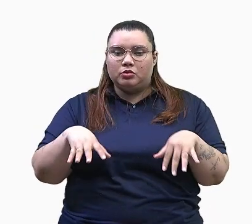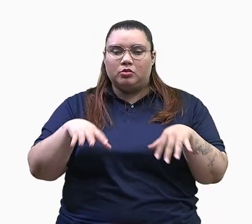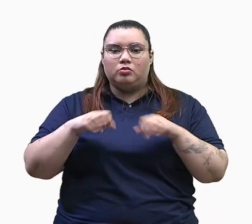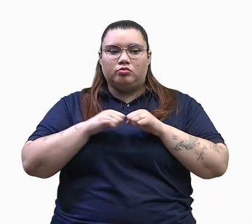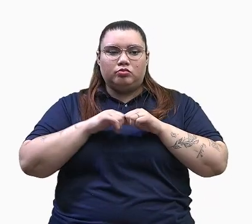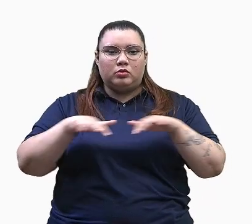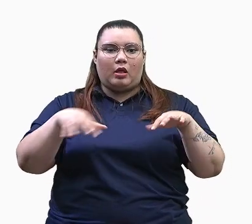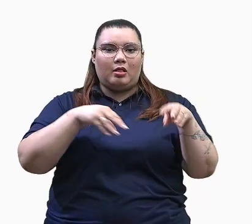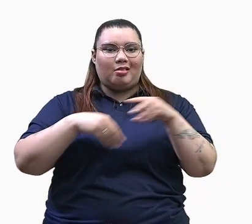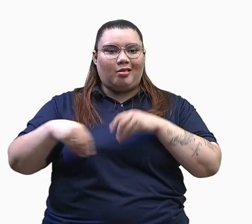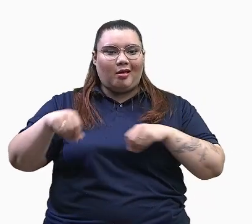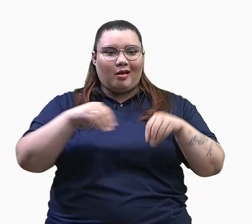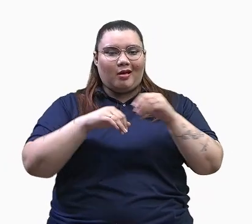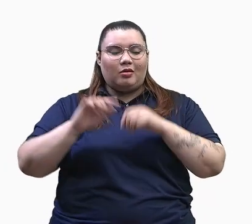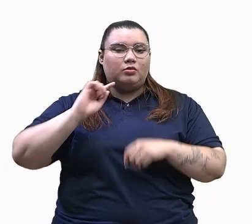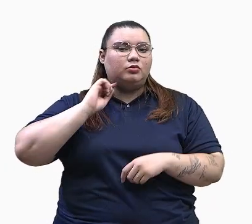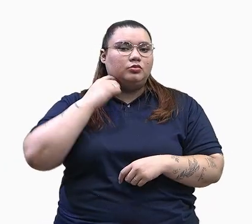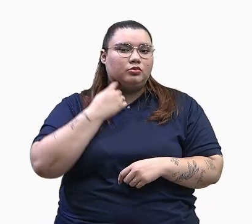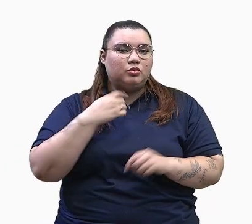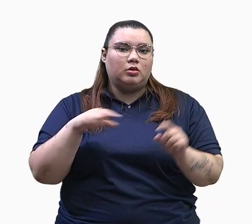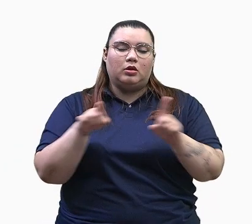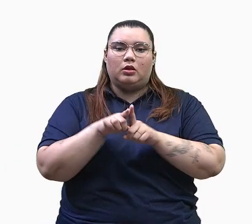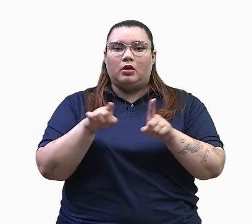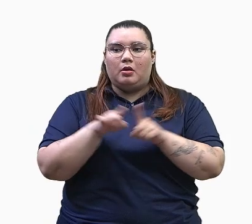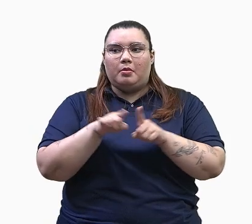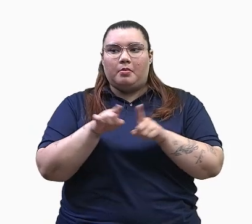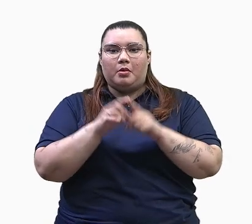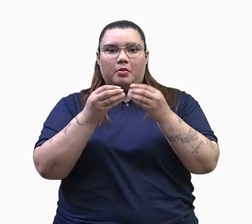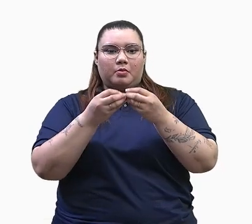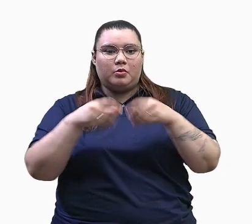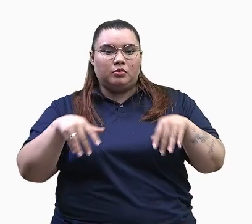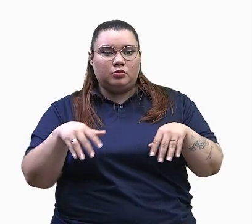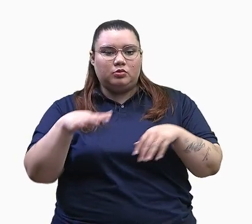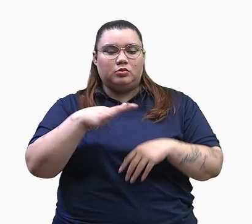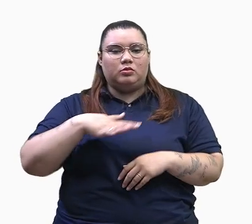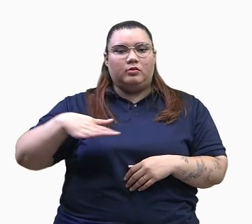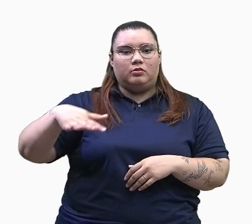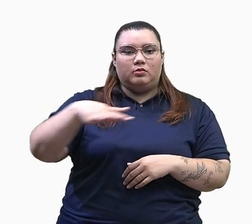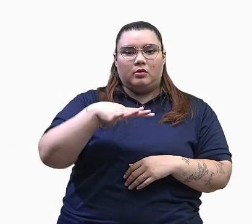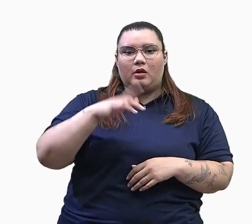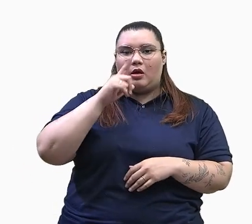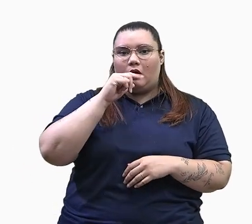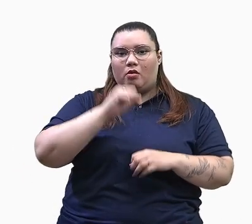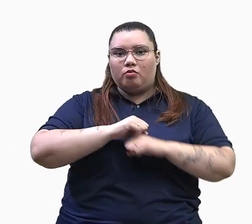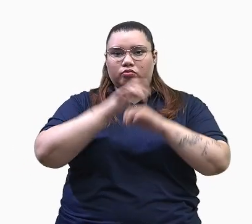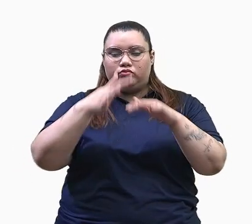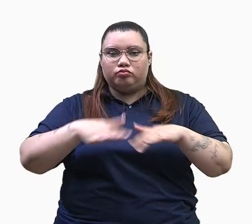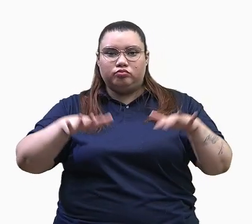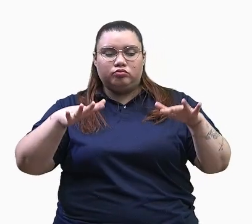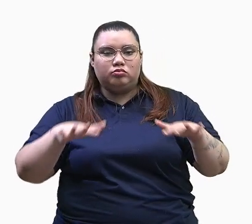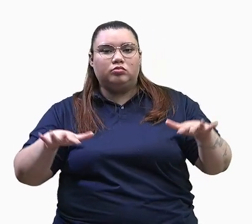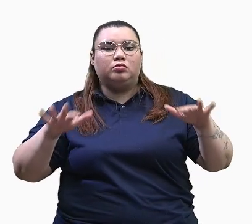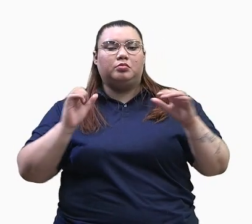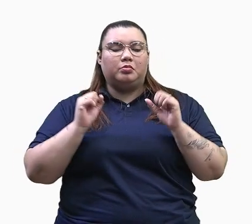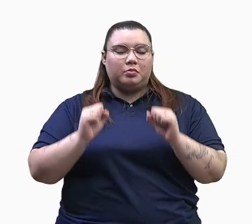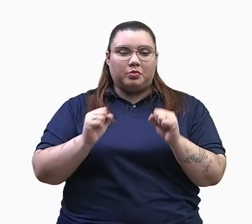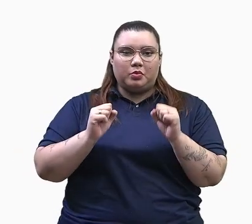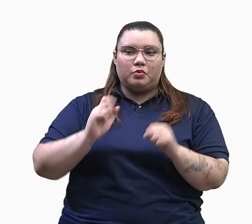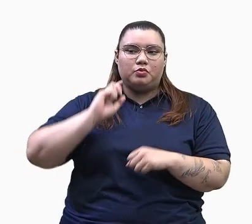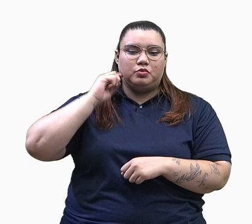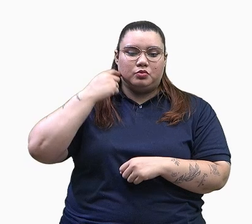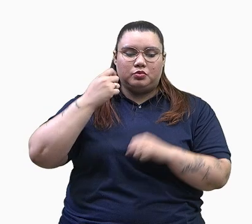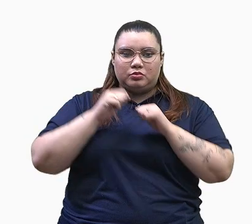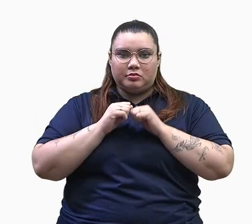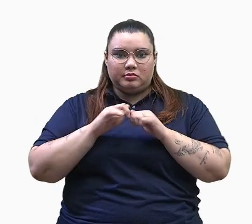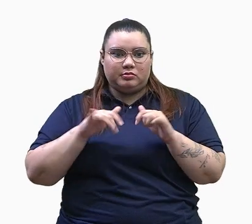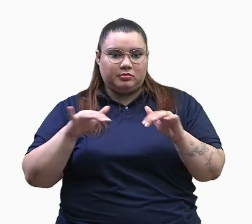no solo, contaminar também o lençol freático, né, as águas subterrâneas que estão ali presentes naquela